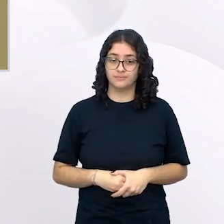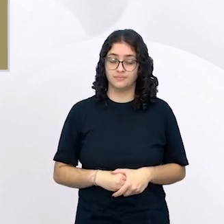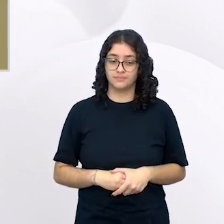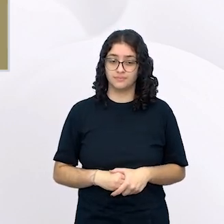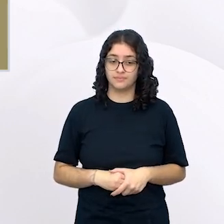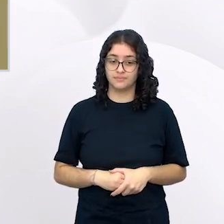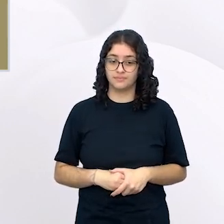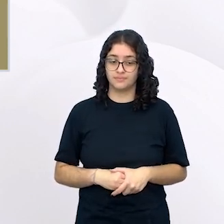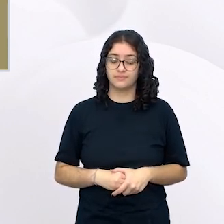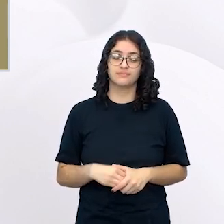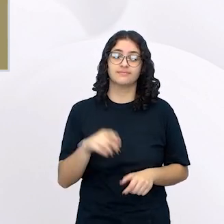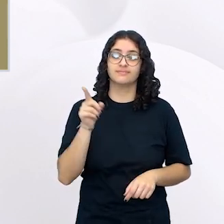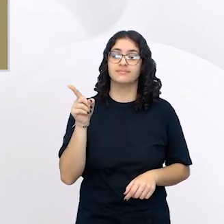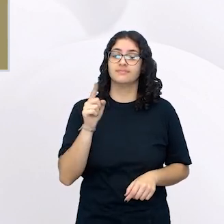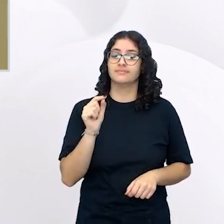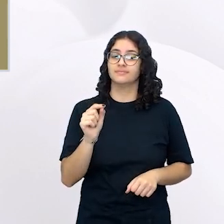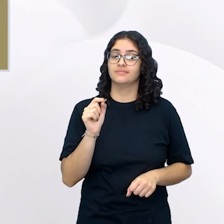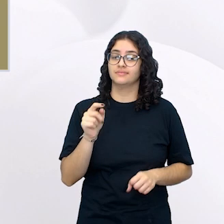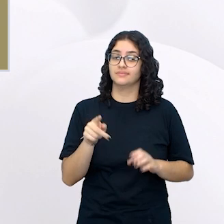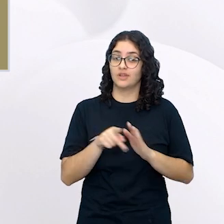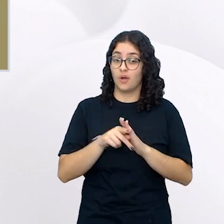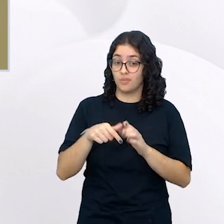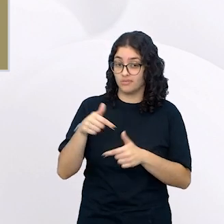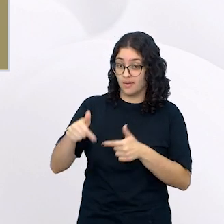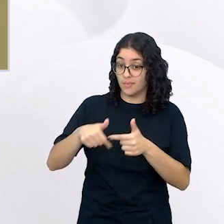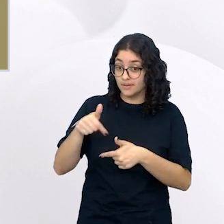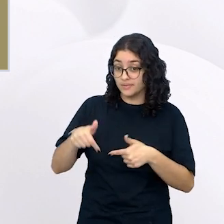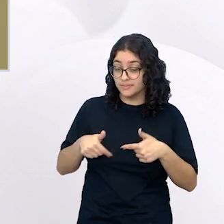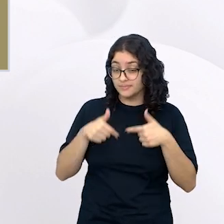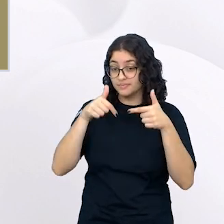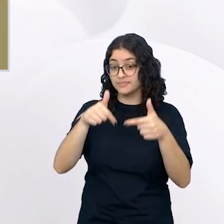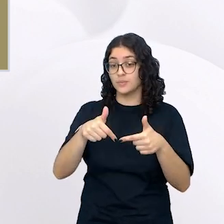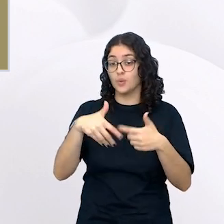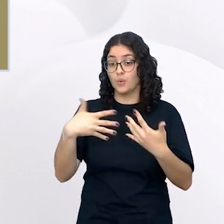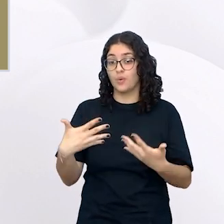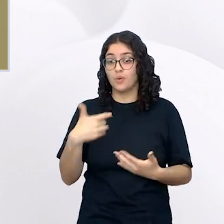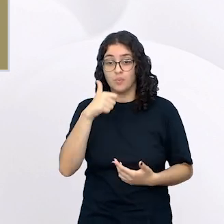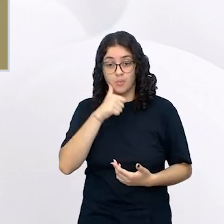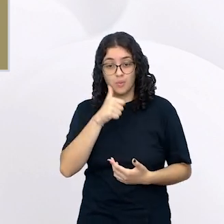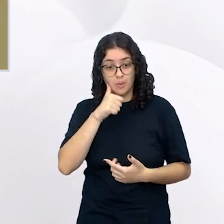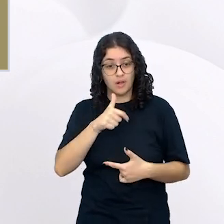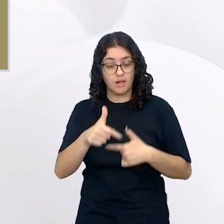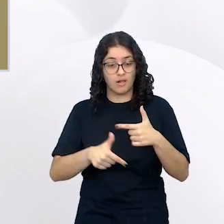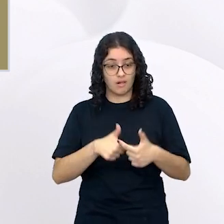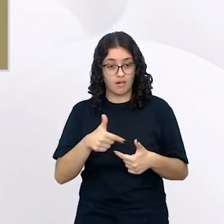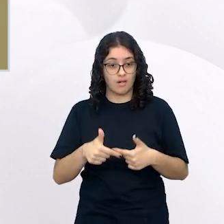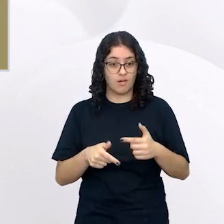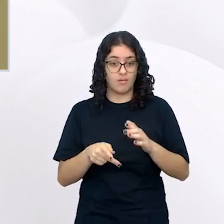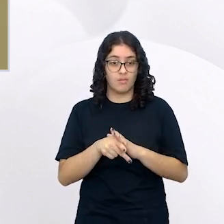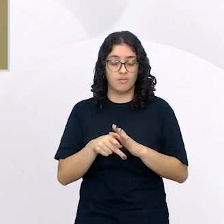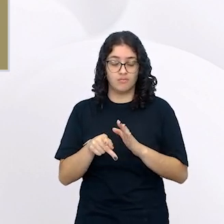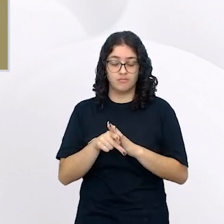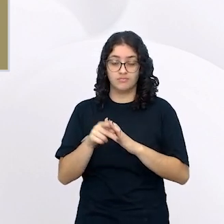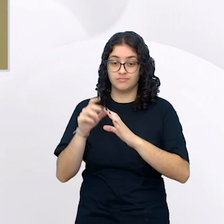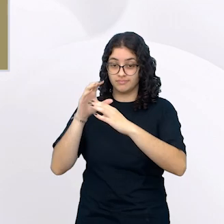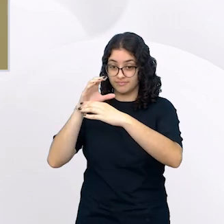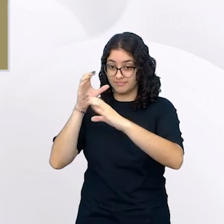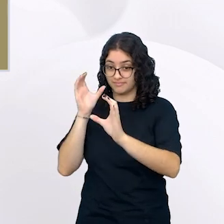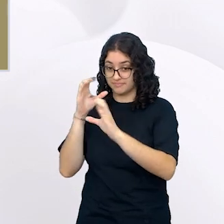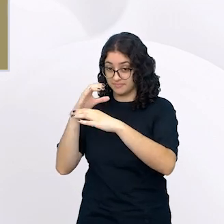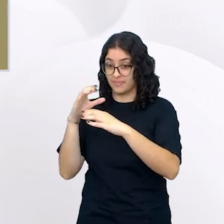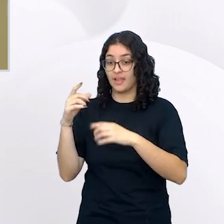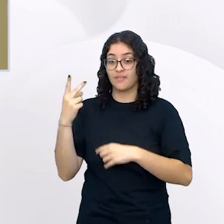Que fala assim, né? Essa aqui fala na atuação, né? Onde as mulheres estão atuando atualmente. Na engenharia, 28%